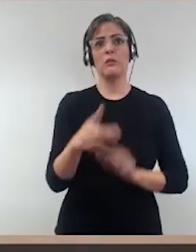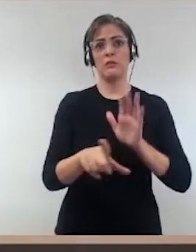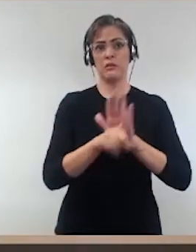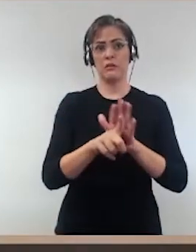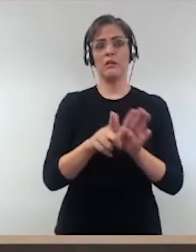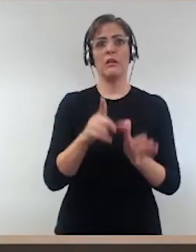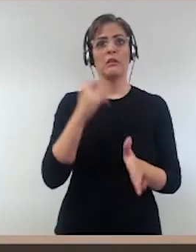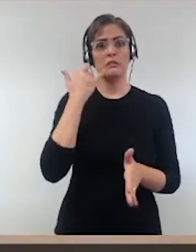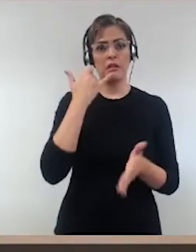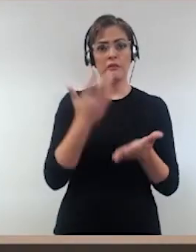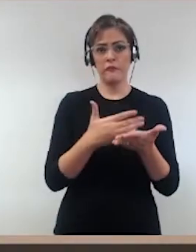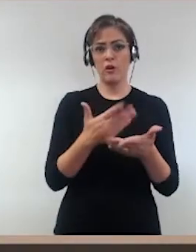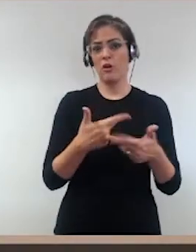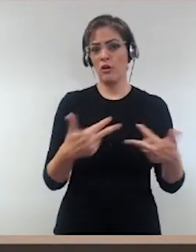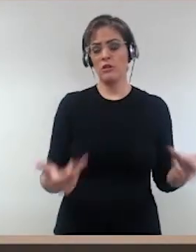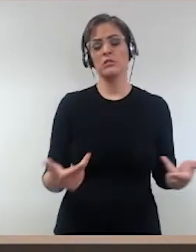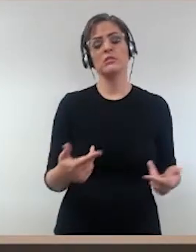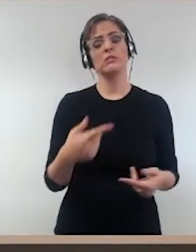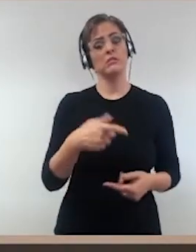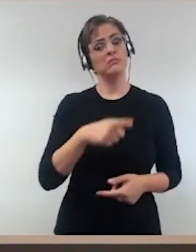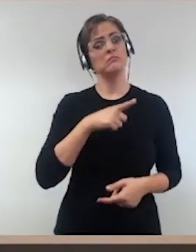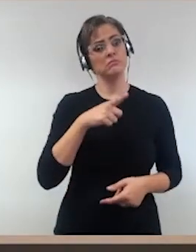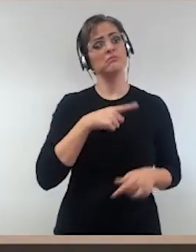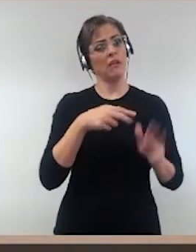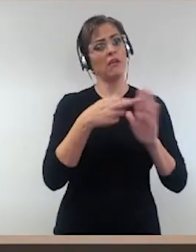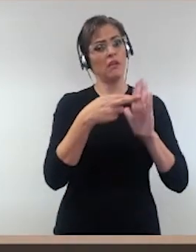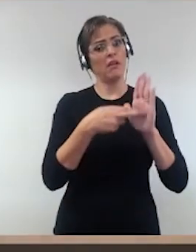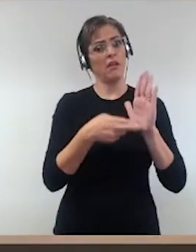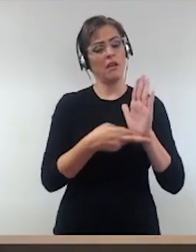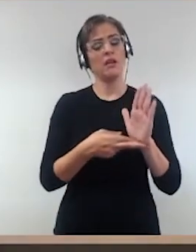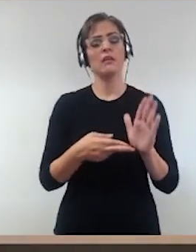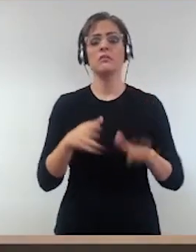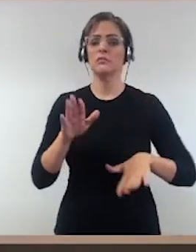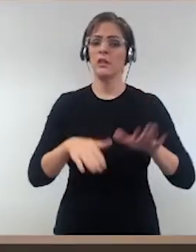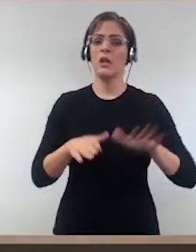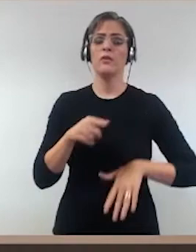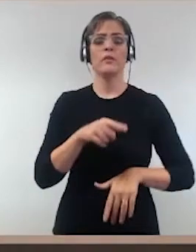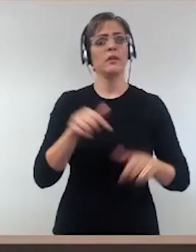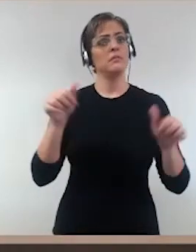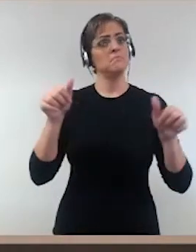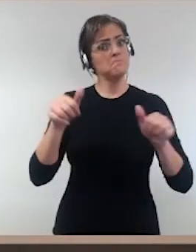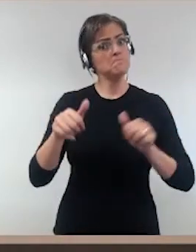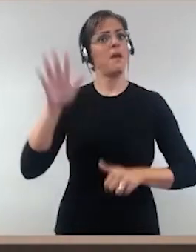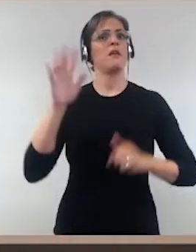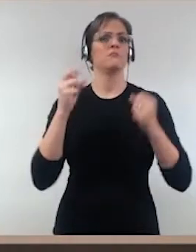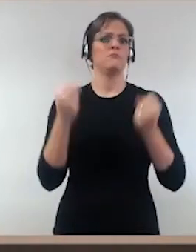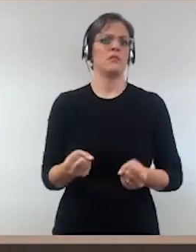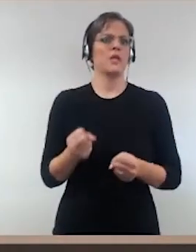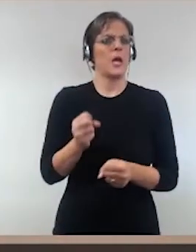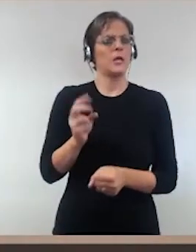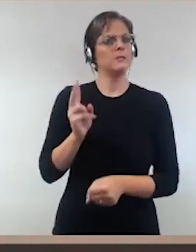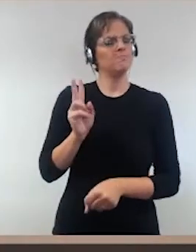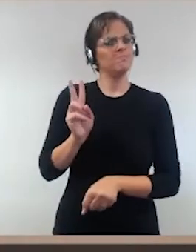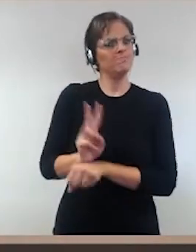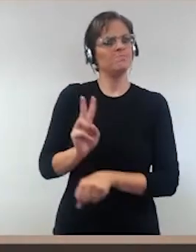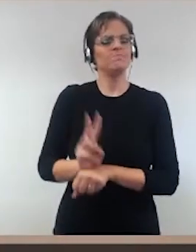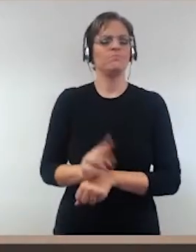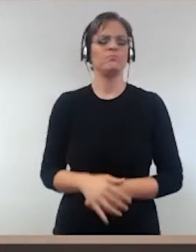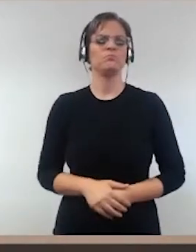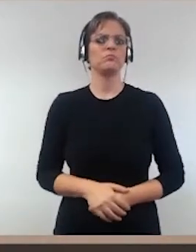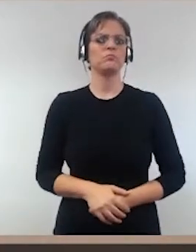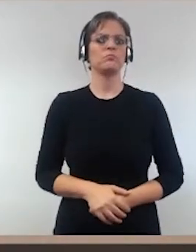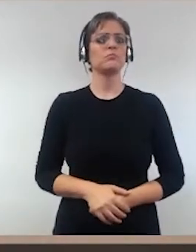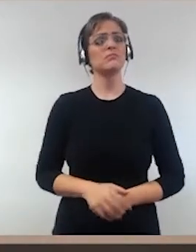de requisitos para esse tipo de coleta, eu acho que a gente teria uma restrição ainda maior. Então, eu acredito que esse artigo, a gente